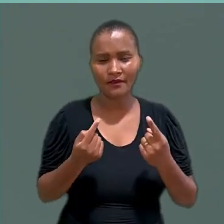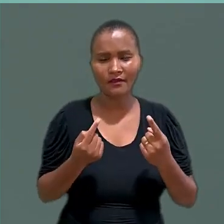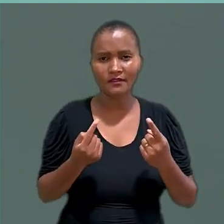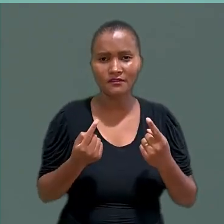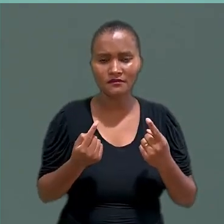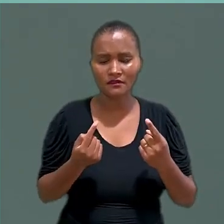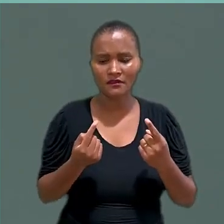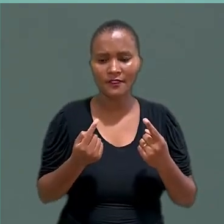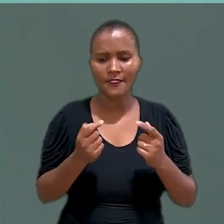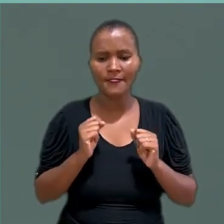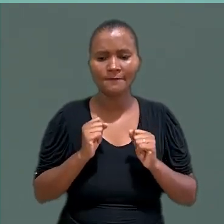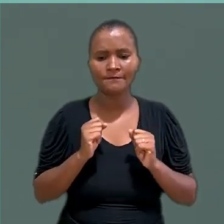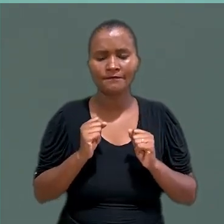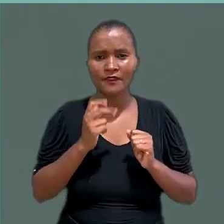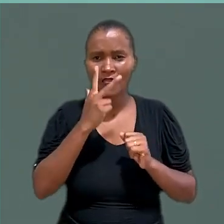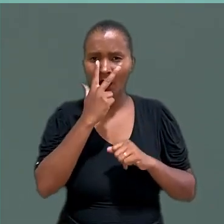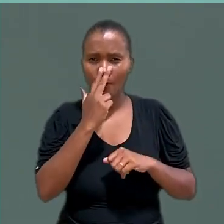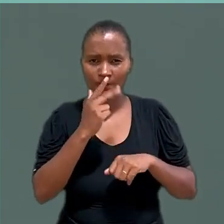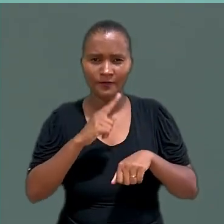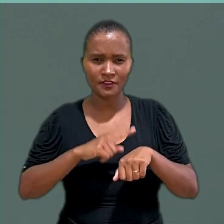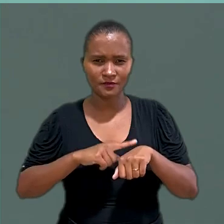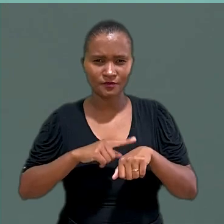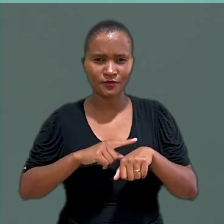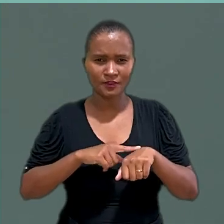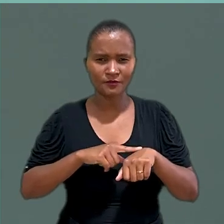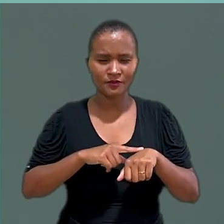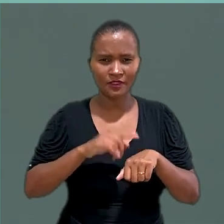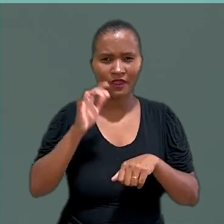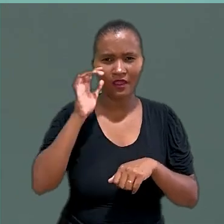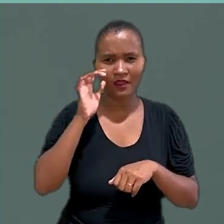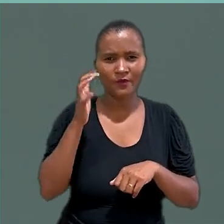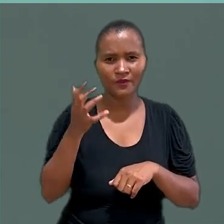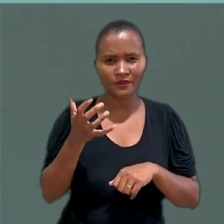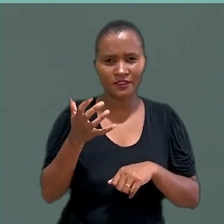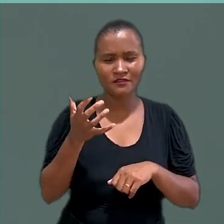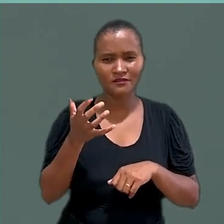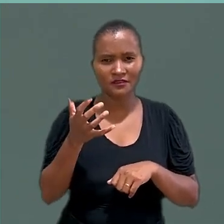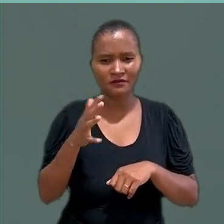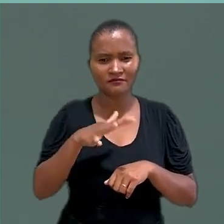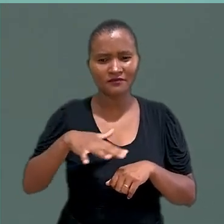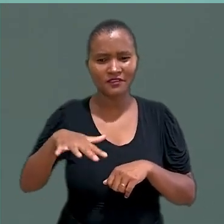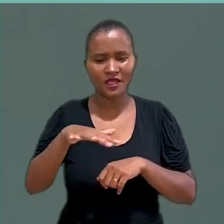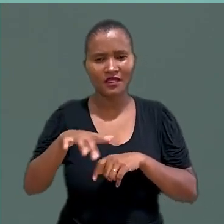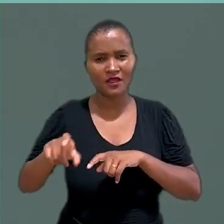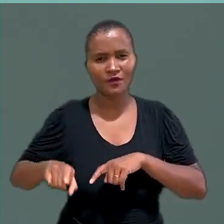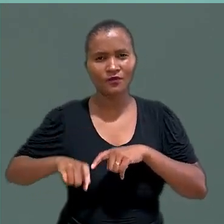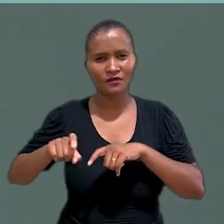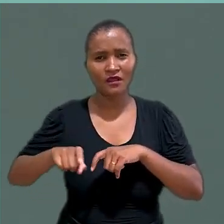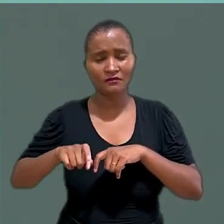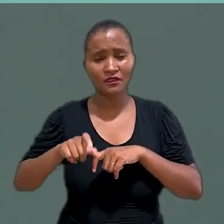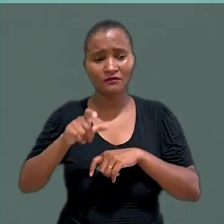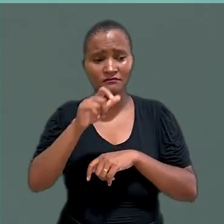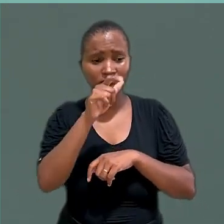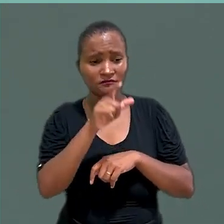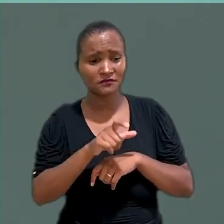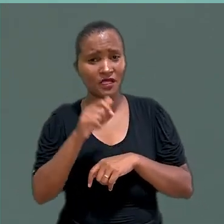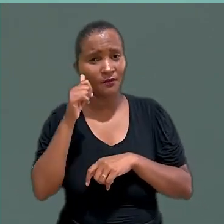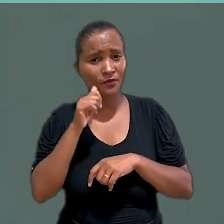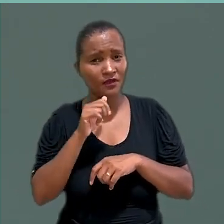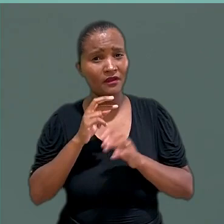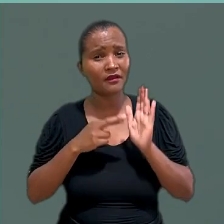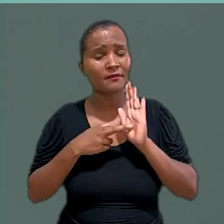mas ela ao mesmo tempo em que isso acontece, né, no meio rural, ela representa aquilo